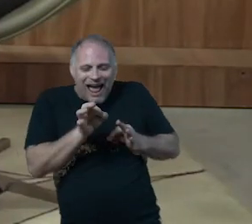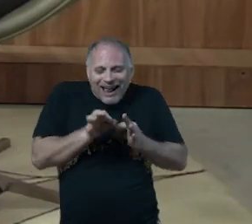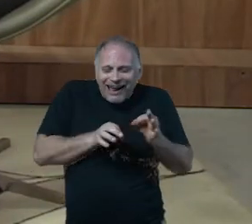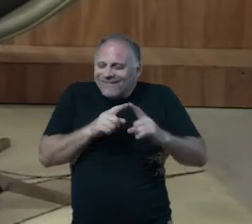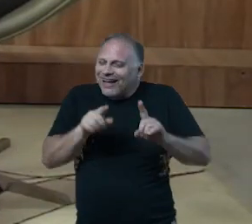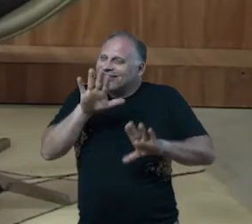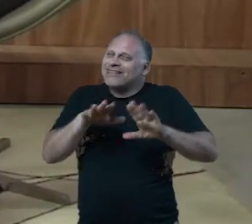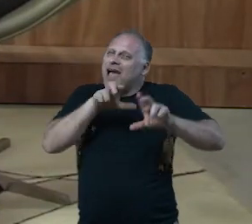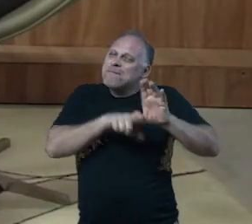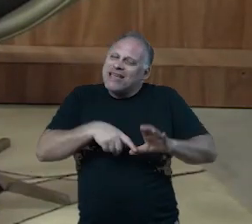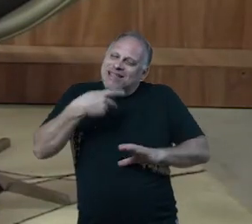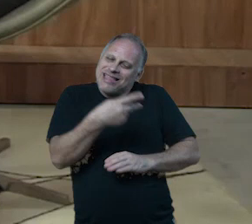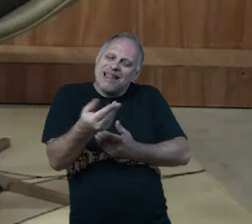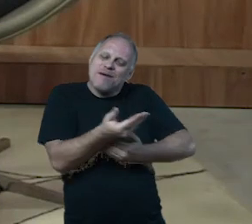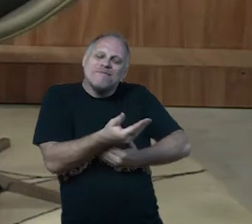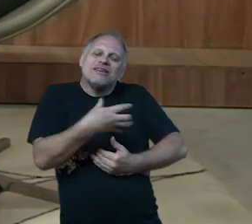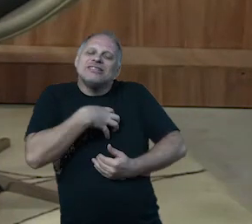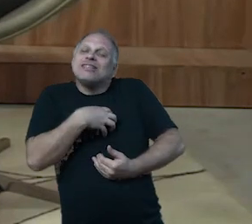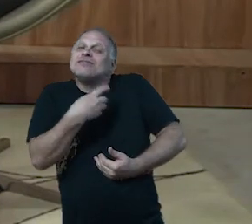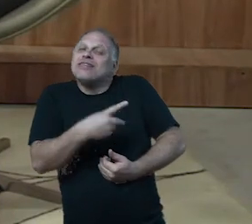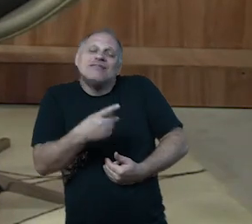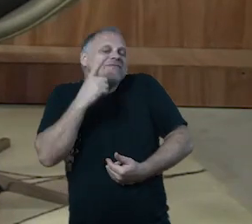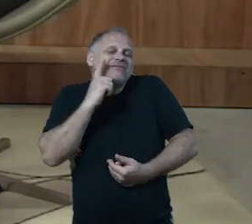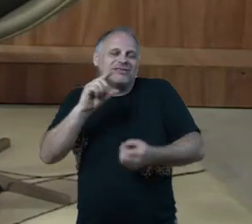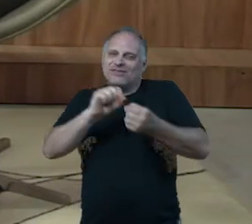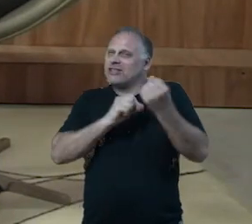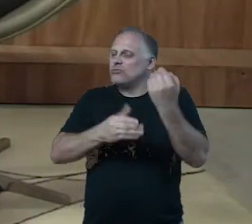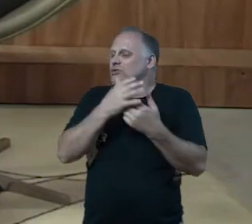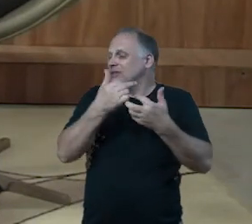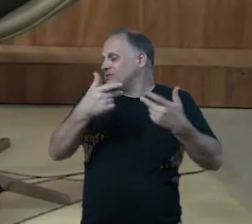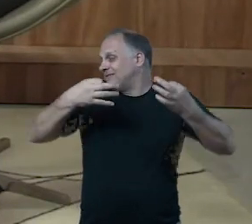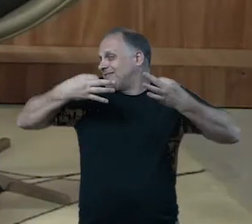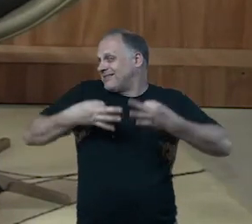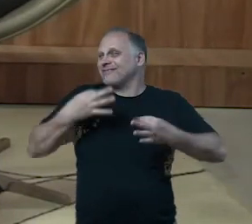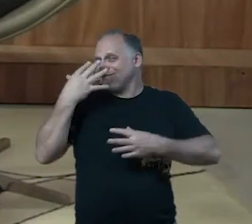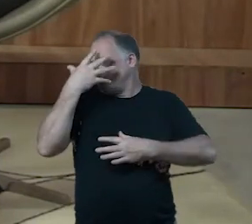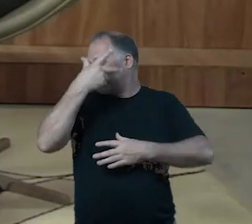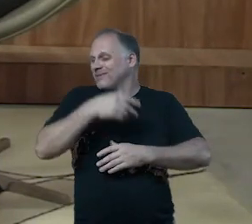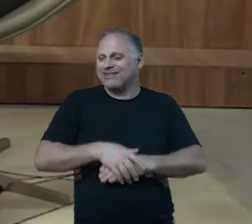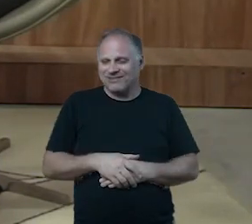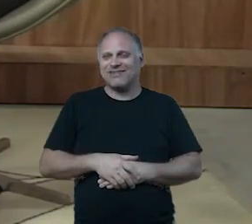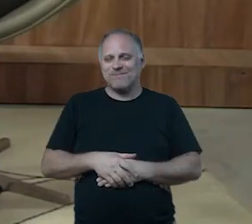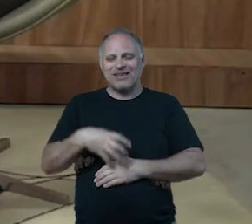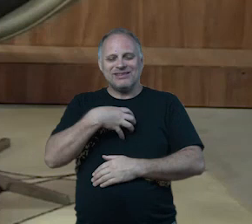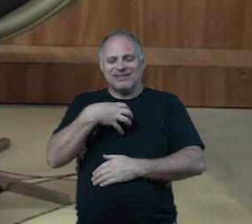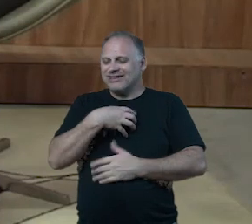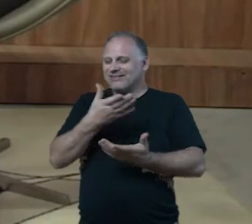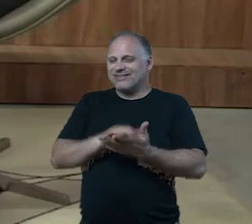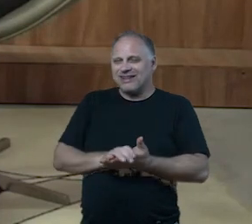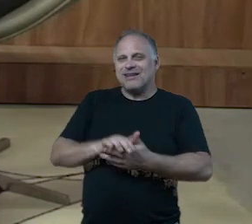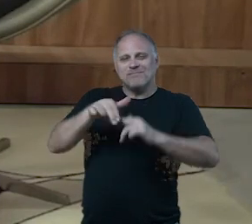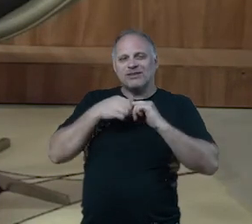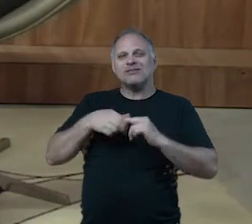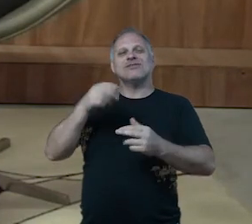de acordo também com a necessidade fisiológica dele. Isso, eu vejo muito certeza. Desta forma, né, Natália? Sim, sim, com certeza. Eu acho que é sentir. Cada